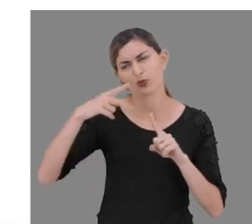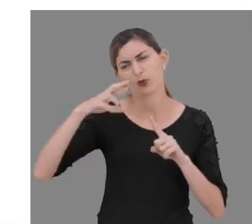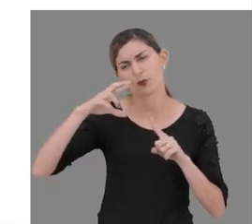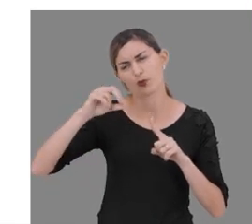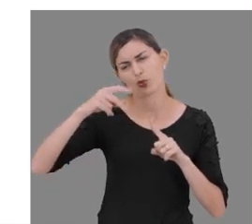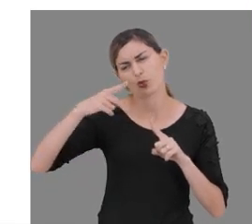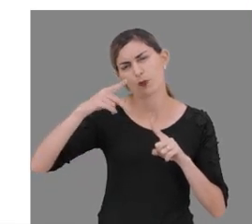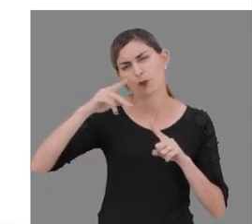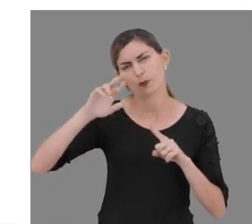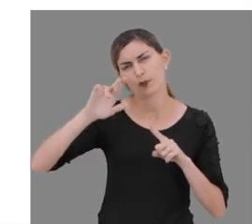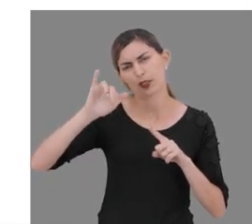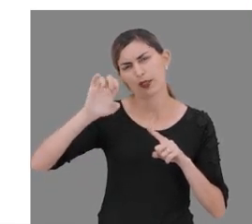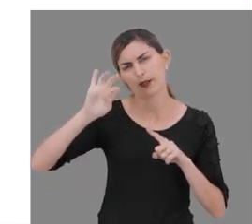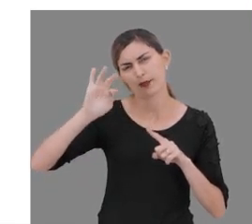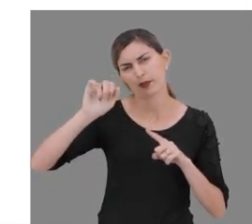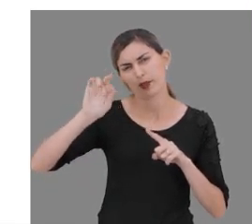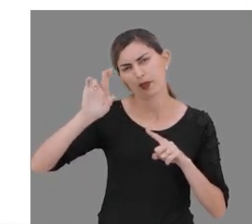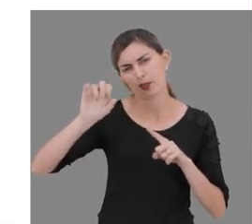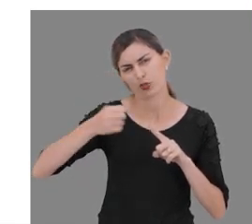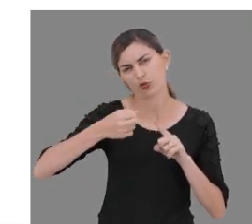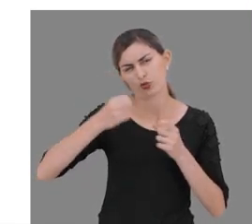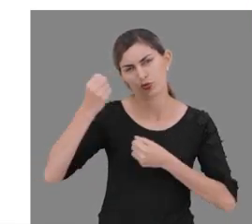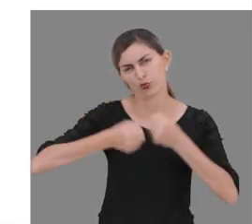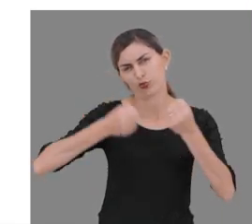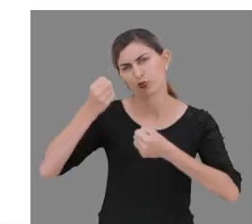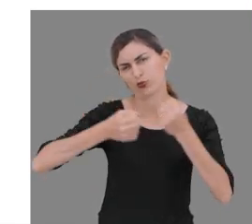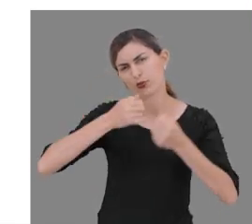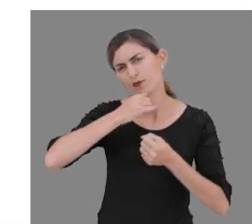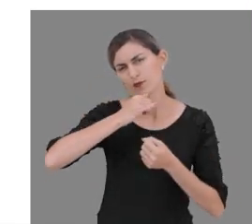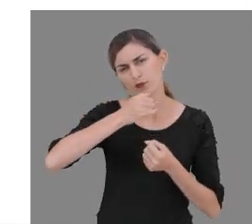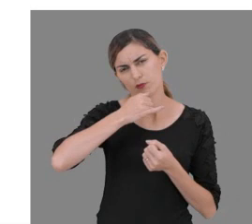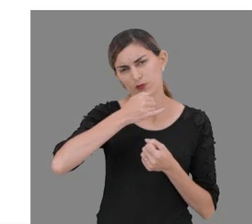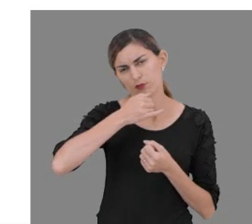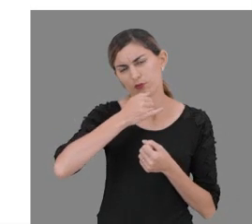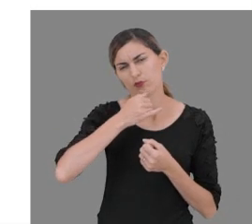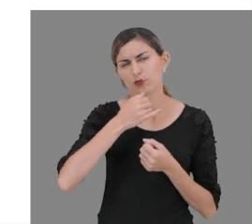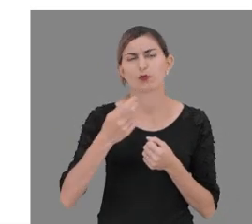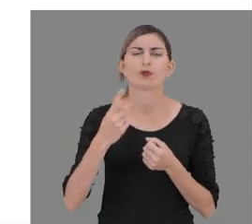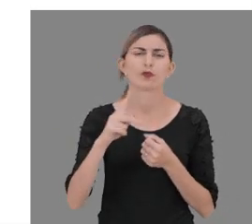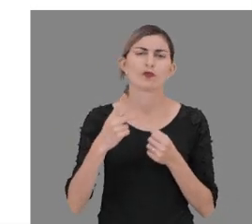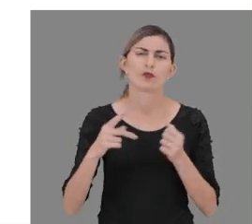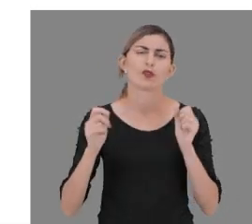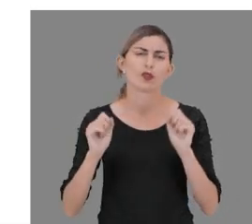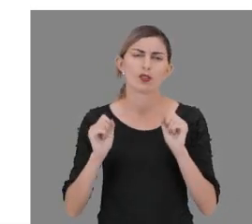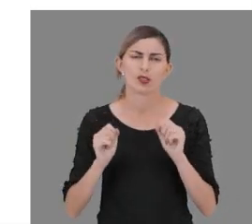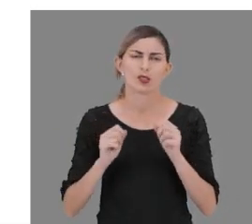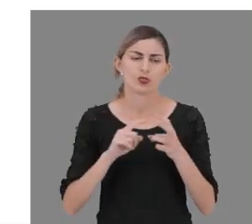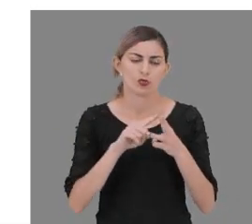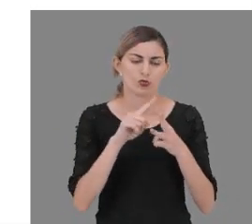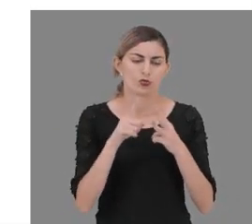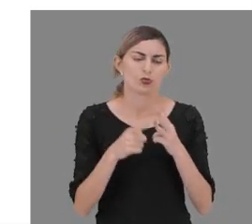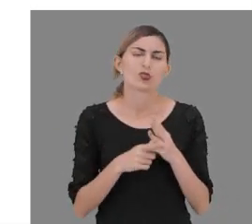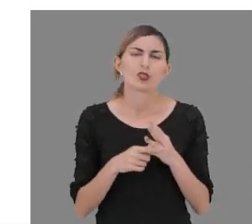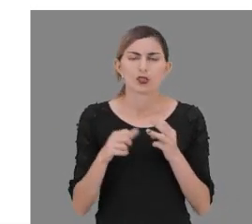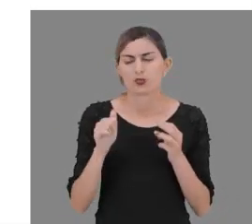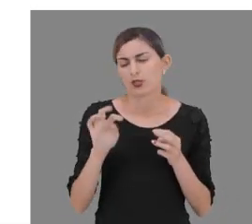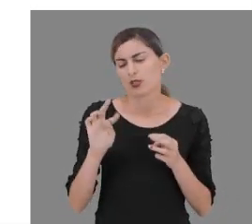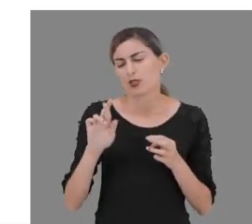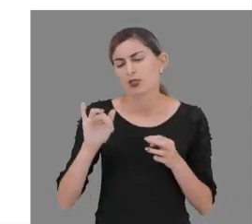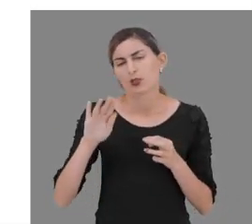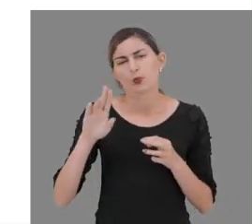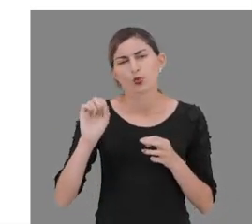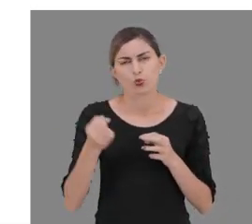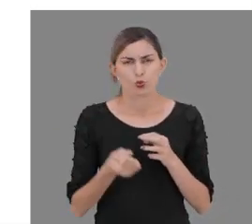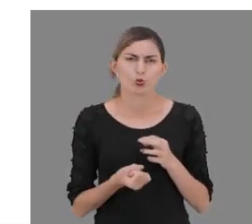de proprietários de um carro, por exemplo, e esse proprietário, no caso, trazer os